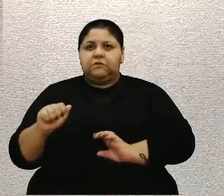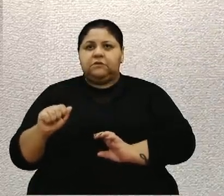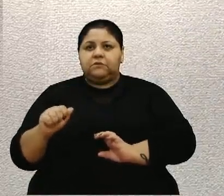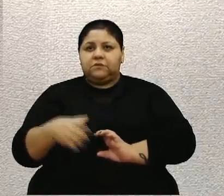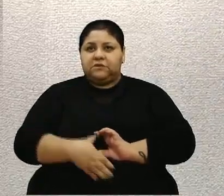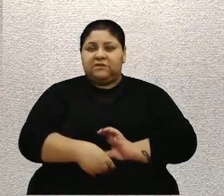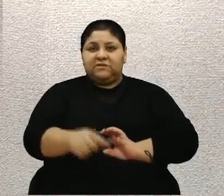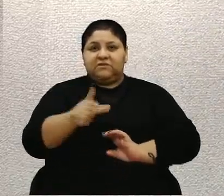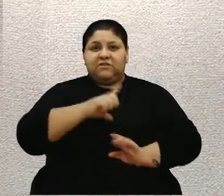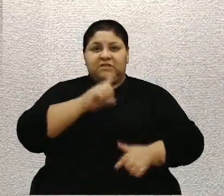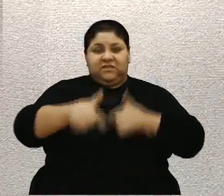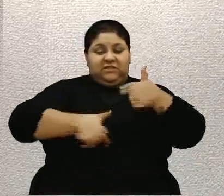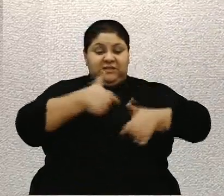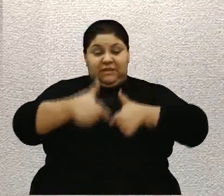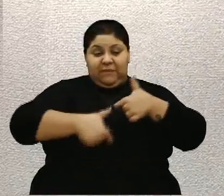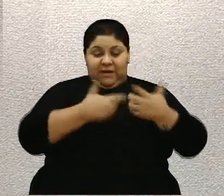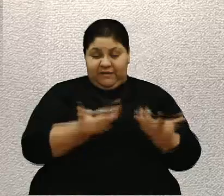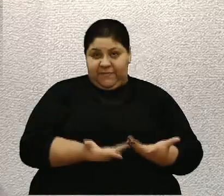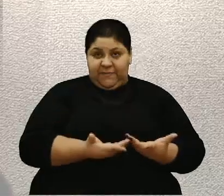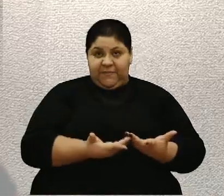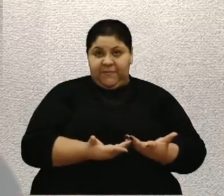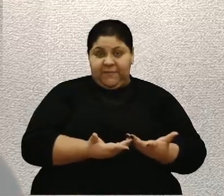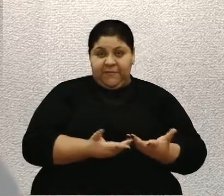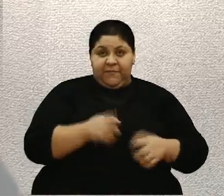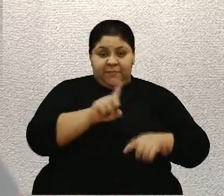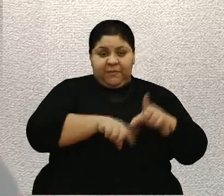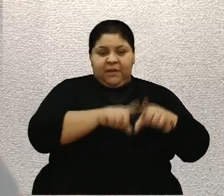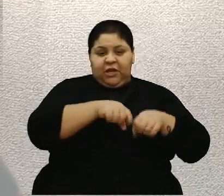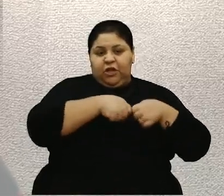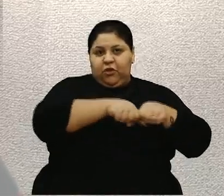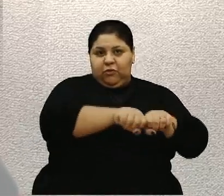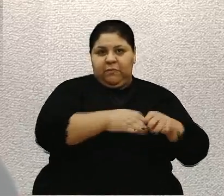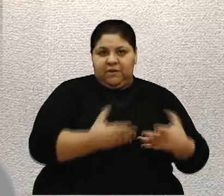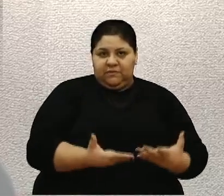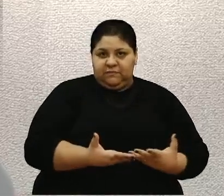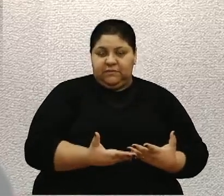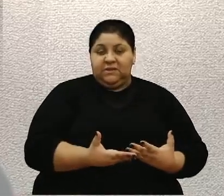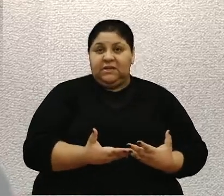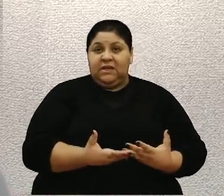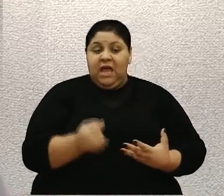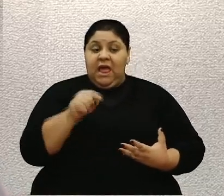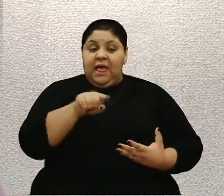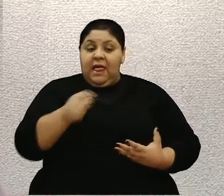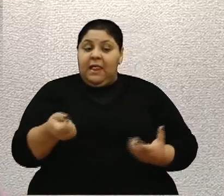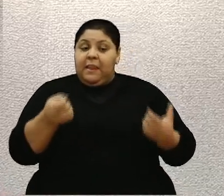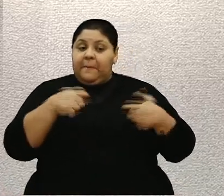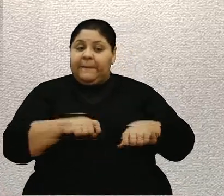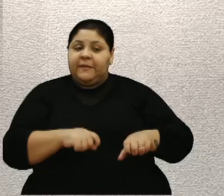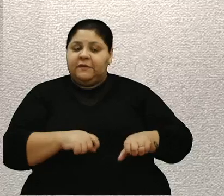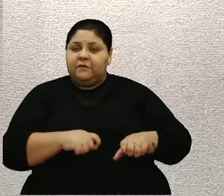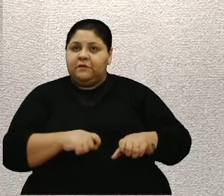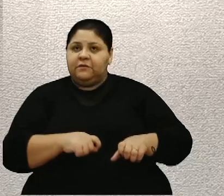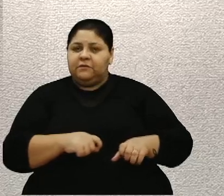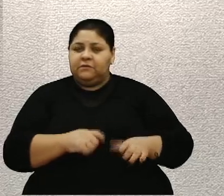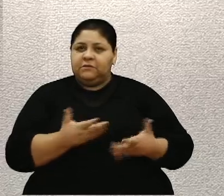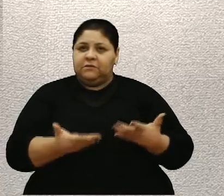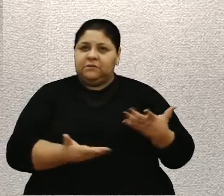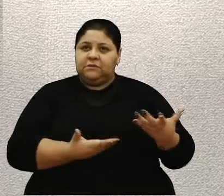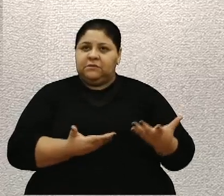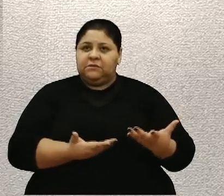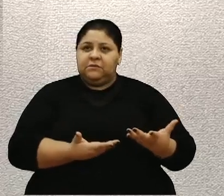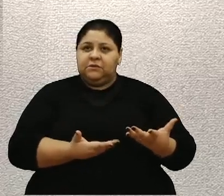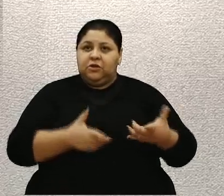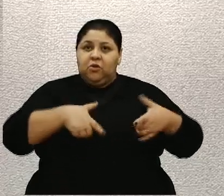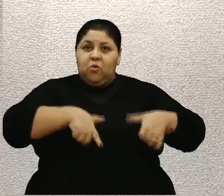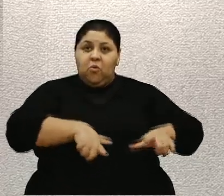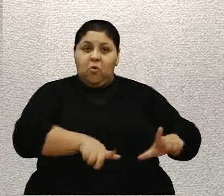tem que trabalhar, vai trabalhar, né, no mercado, e ele precisa de um